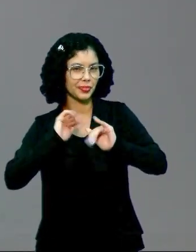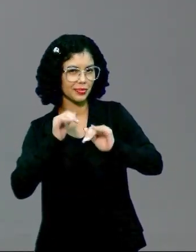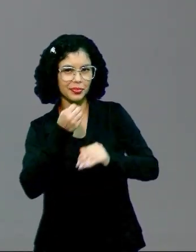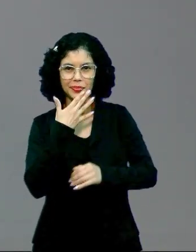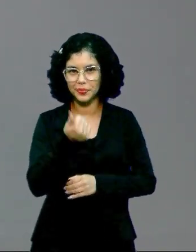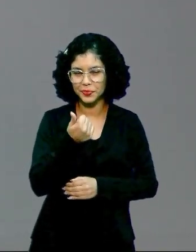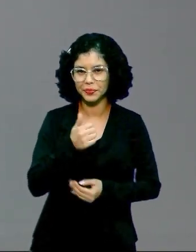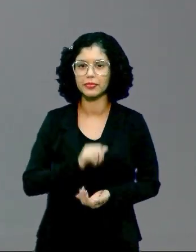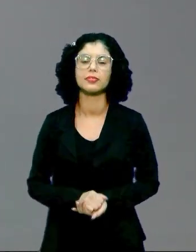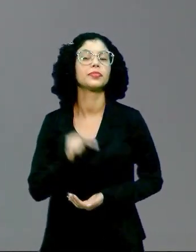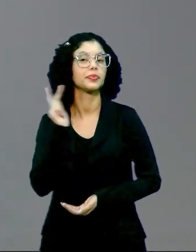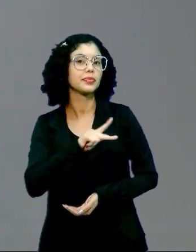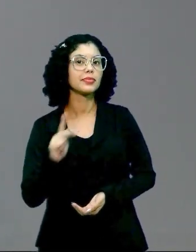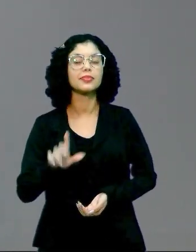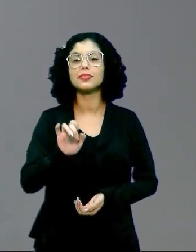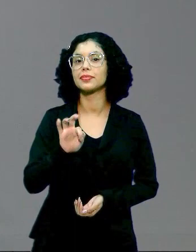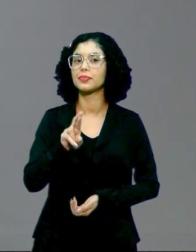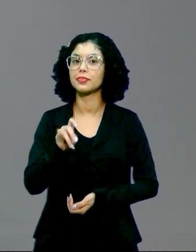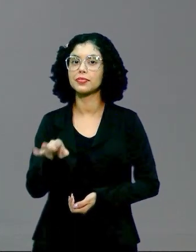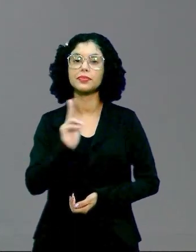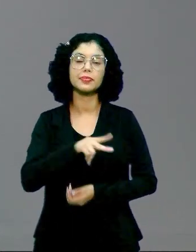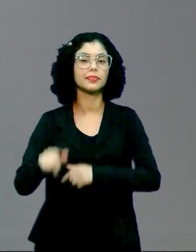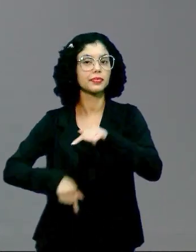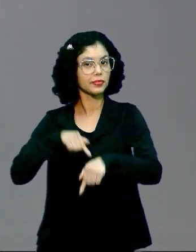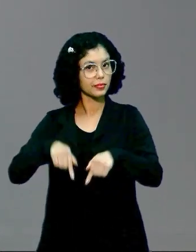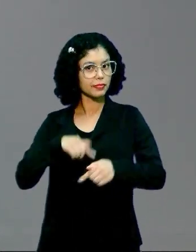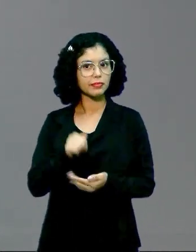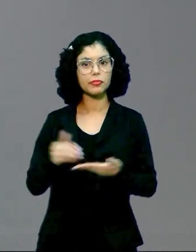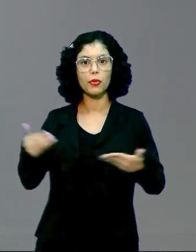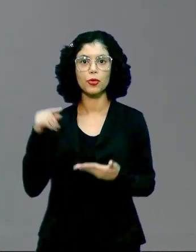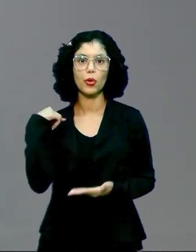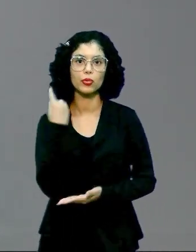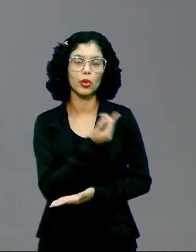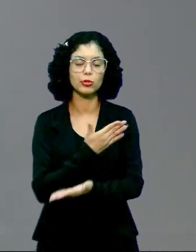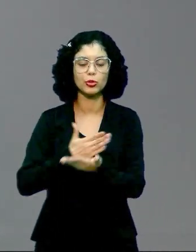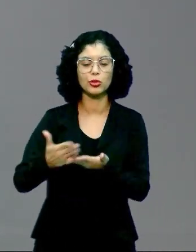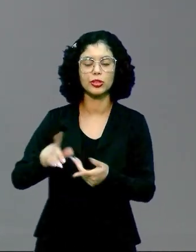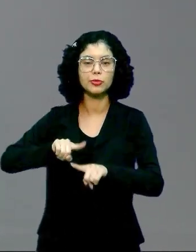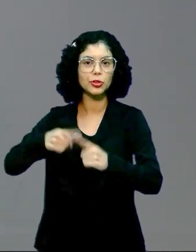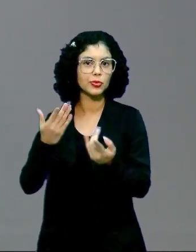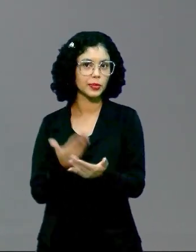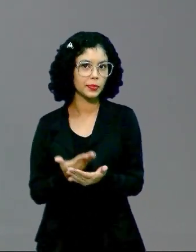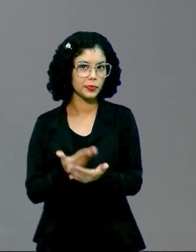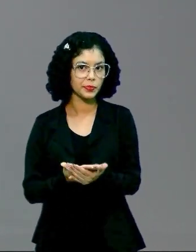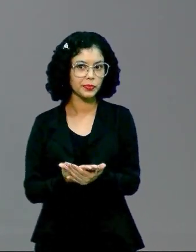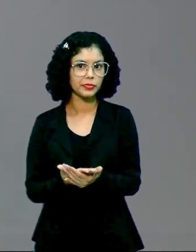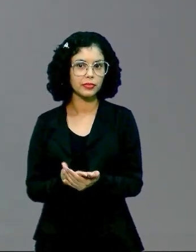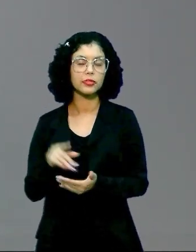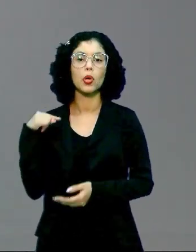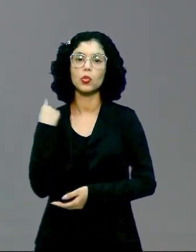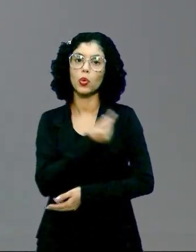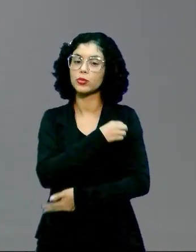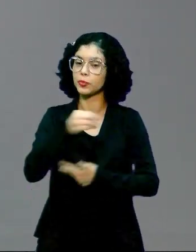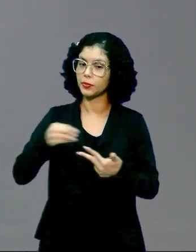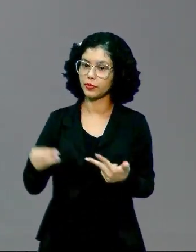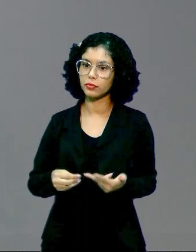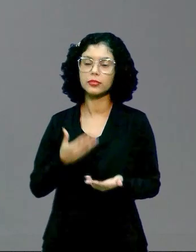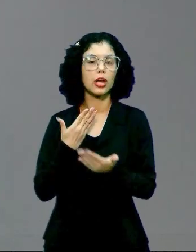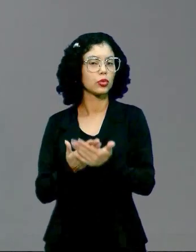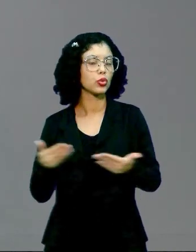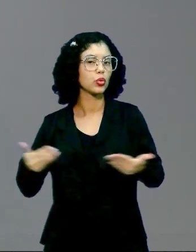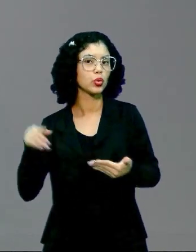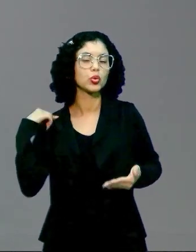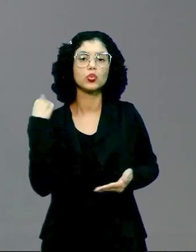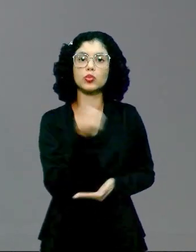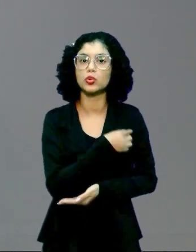Olá, tudo bem? Sou o professor Everton, professor de Química, e hoje nós vamos iniciar mais uma aula do nosso Pré-ENEM. Na aula de hoje